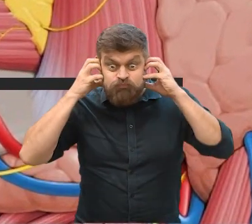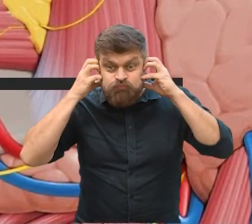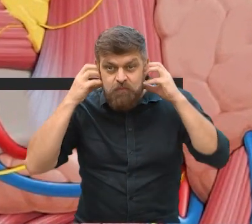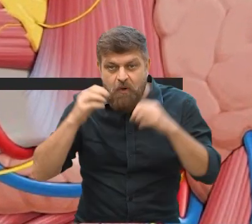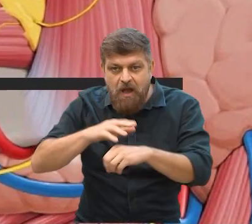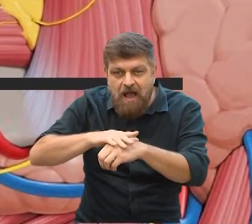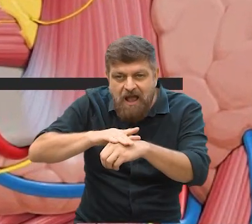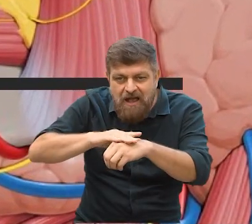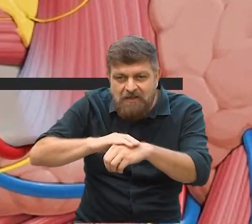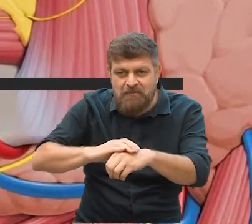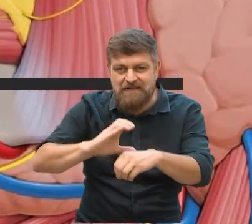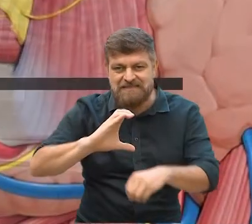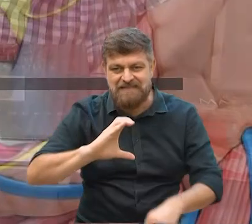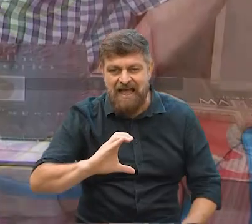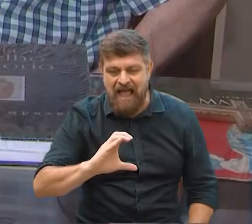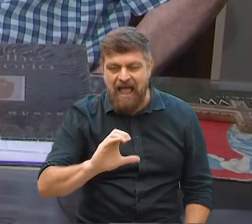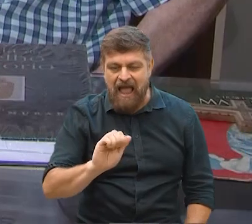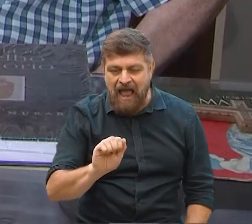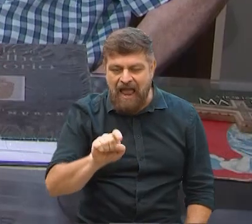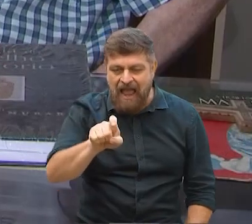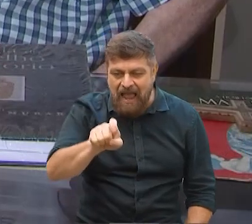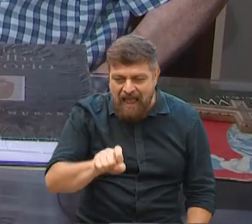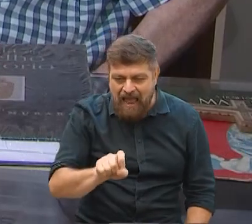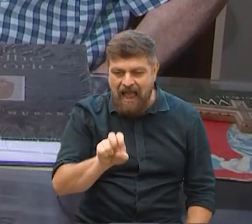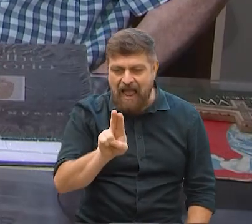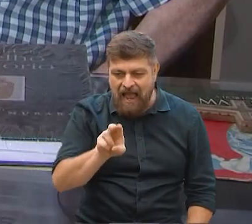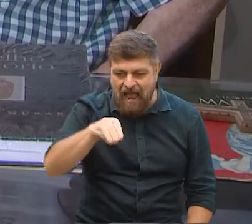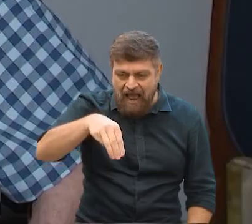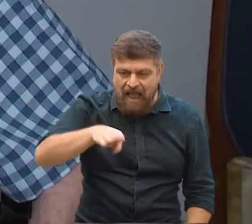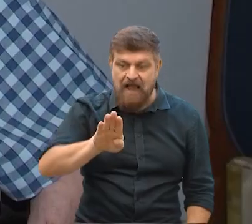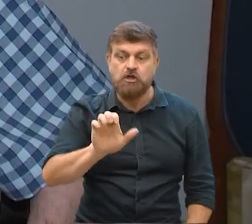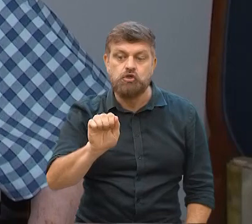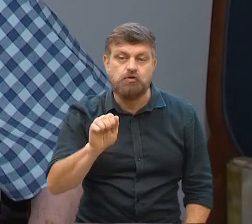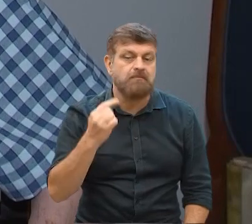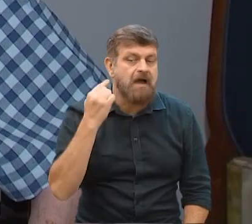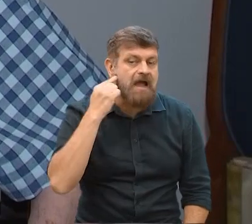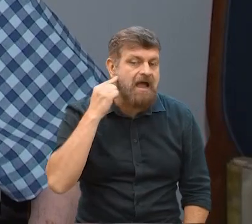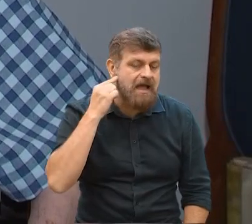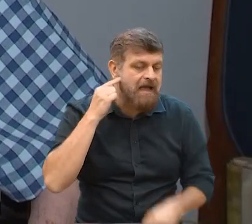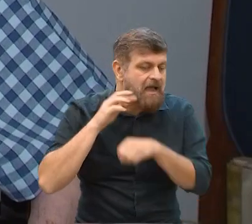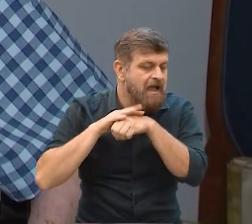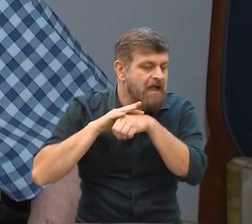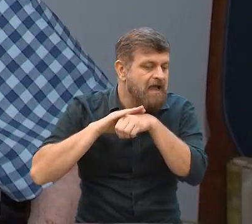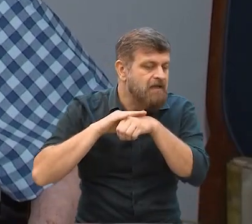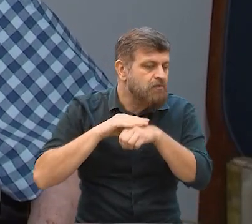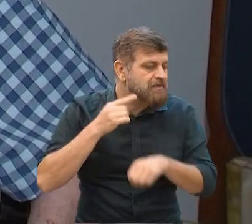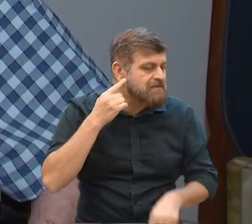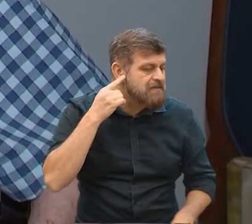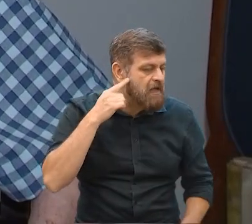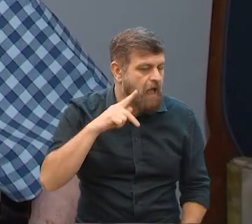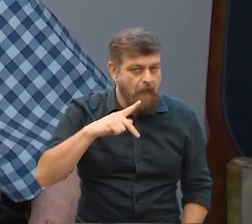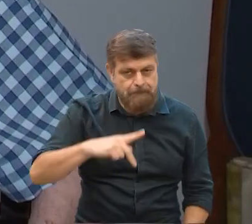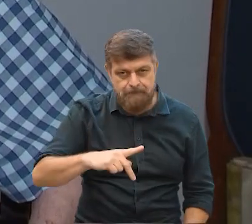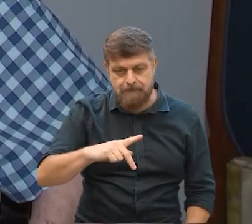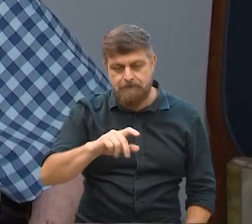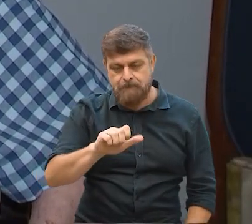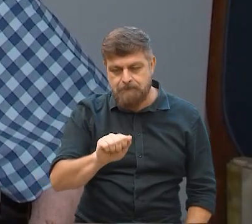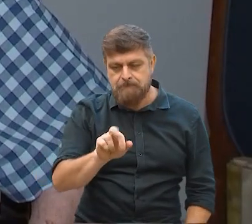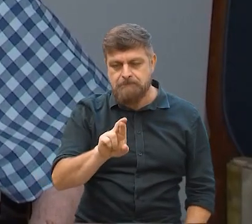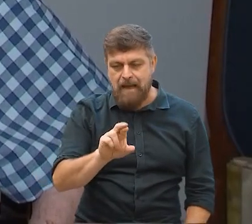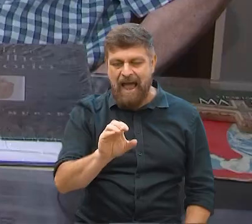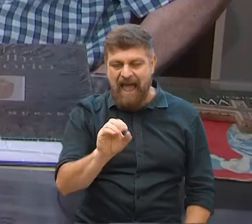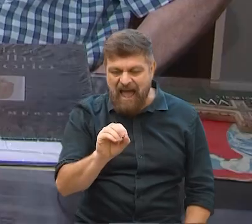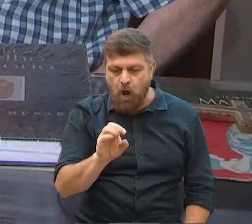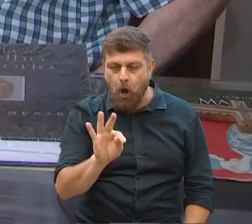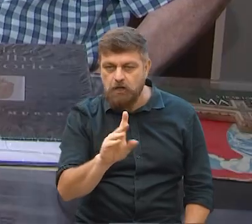quando tem um processo inflamatório, nós chamamos de cachumba. Mas o nome também é parotidite. nome científico, que é a glândula palotes.